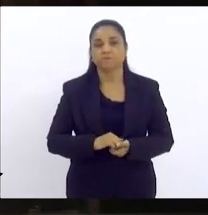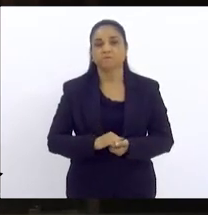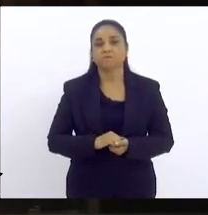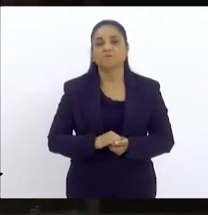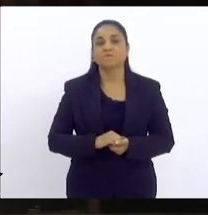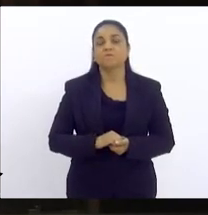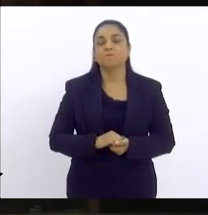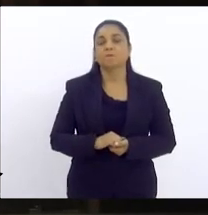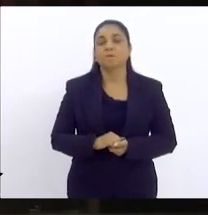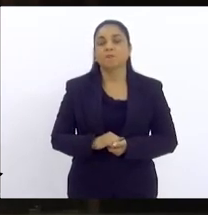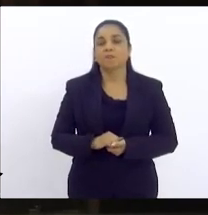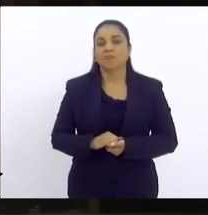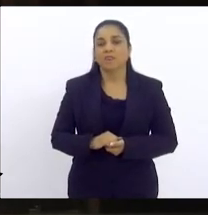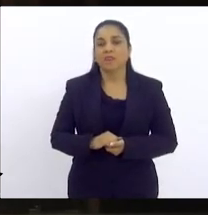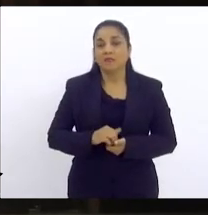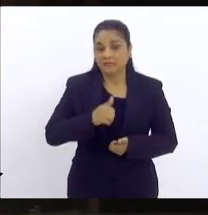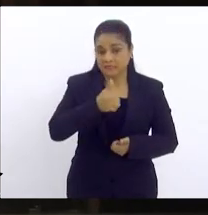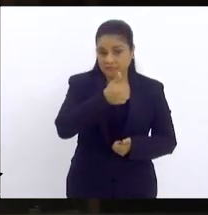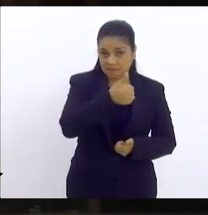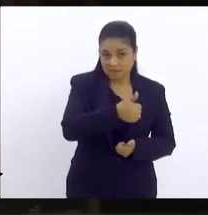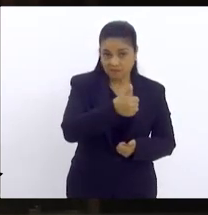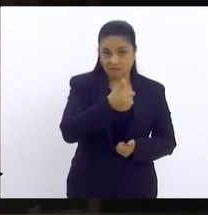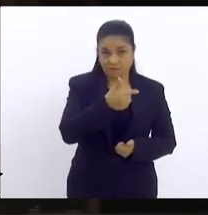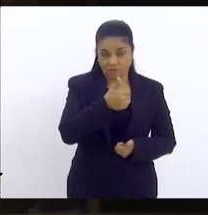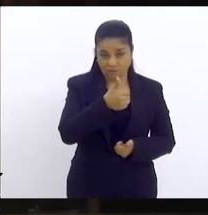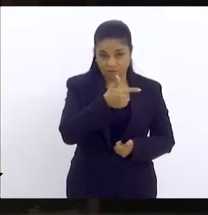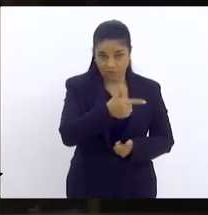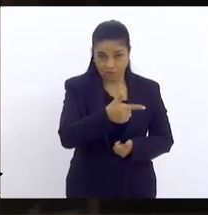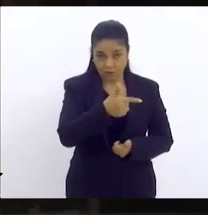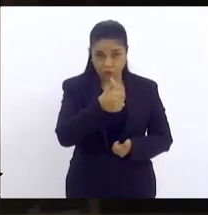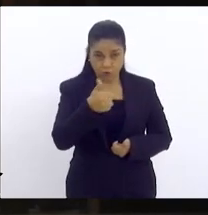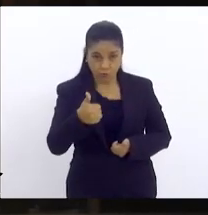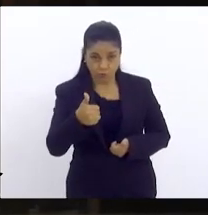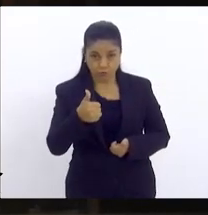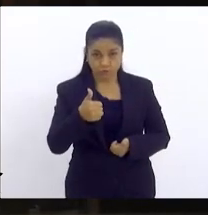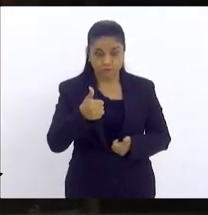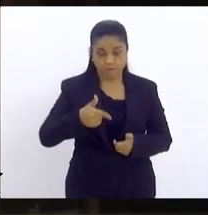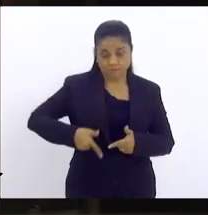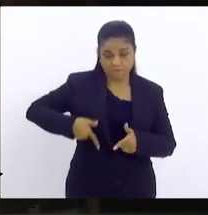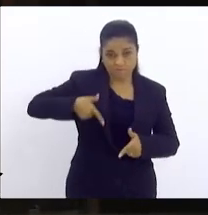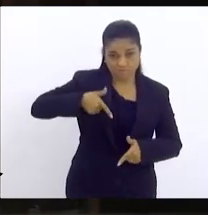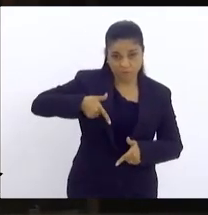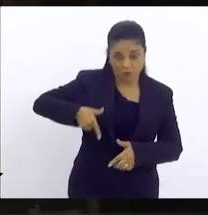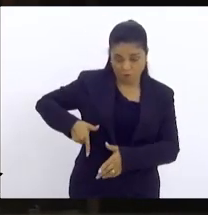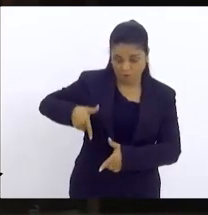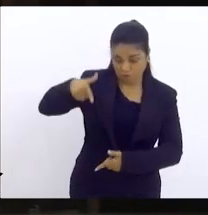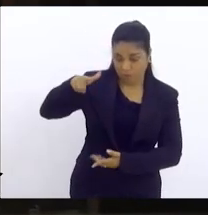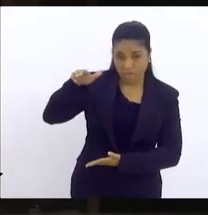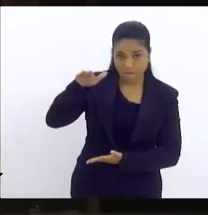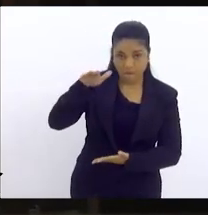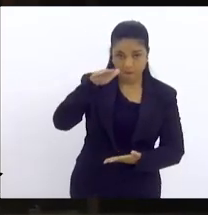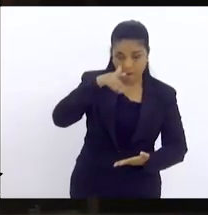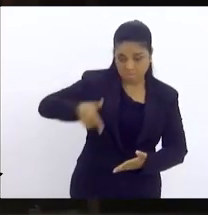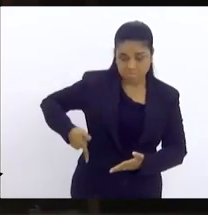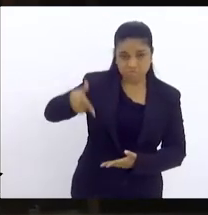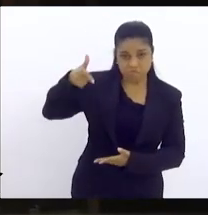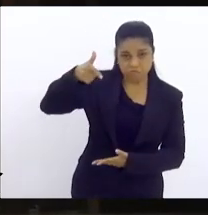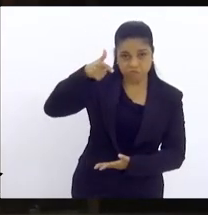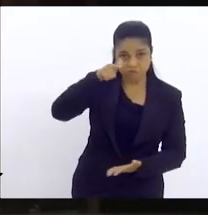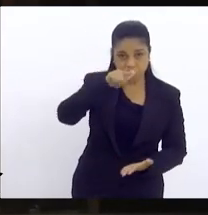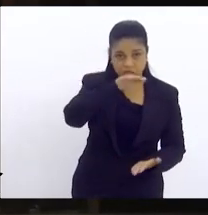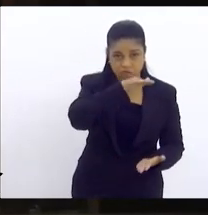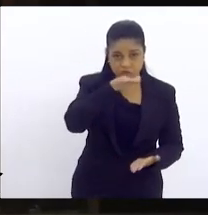dessas 122 armas 23 fuzis se nós fizermos um